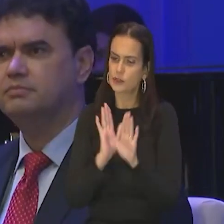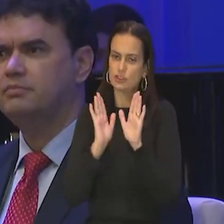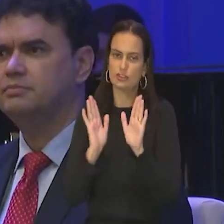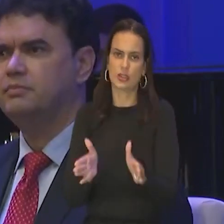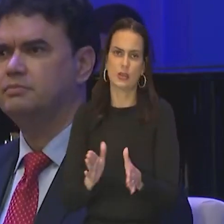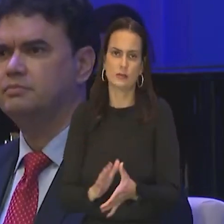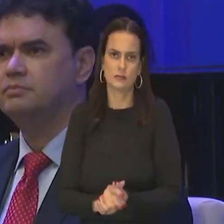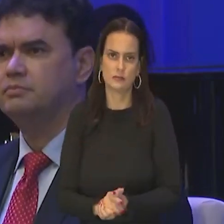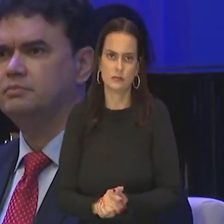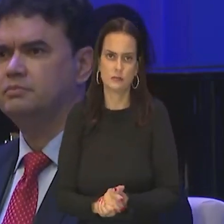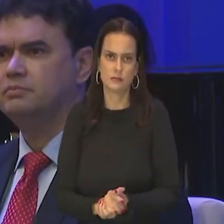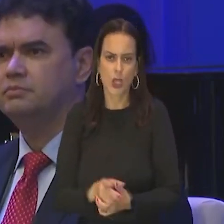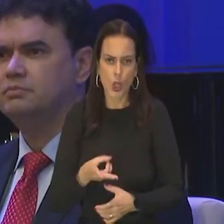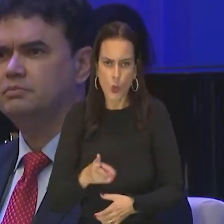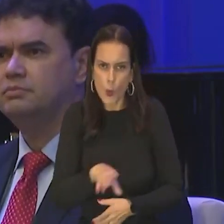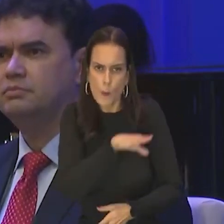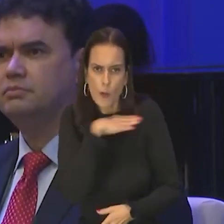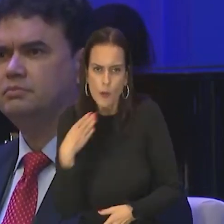E ele está morto?